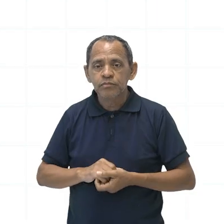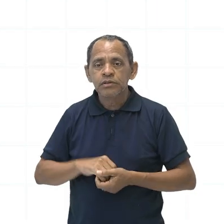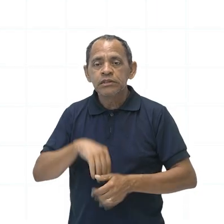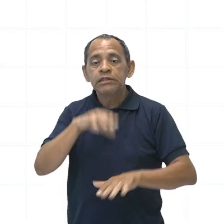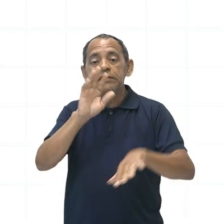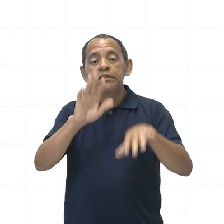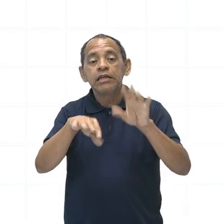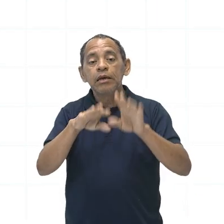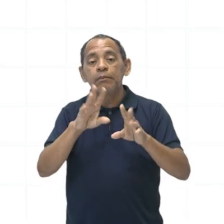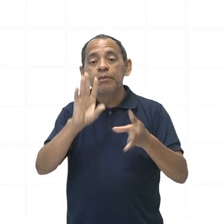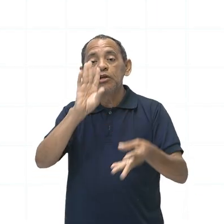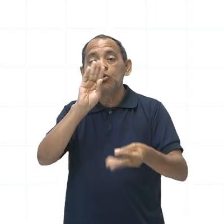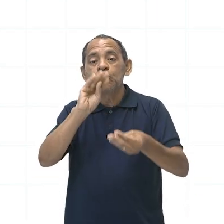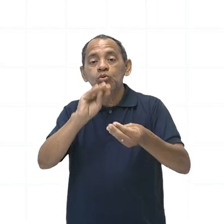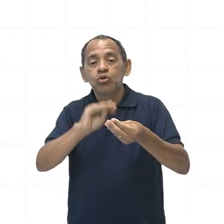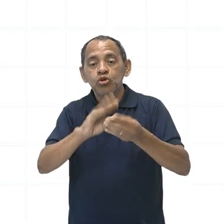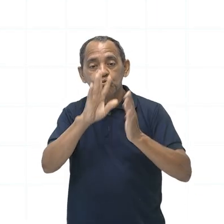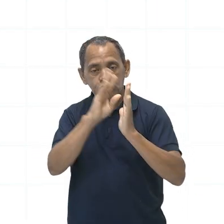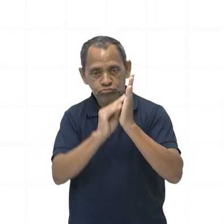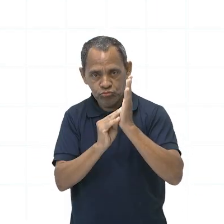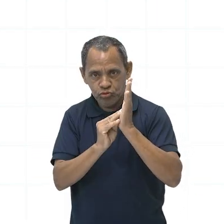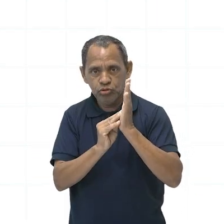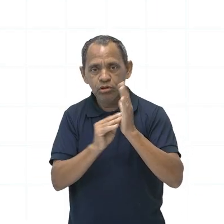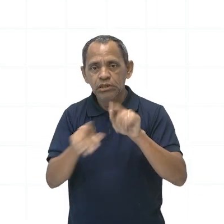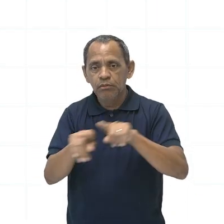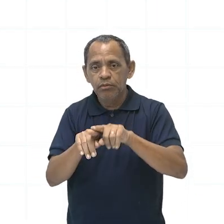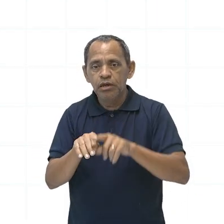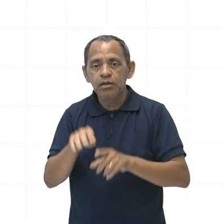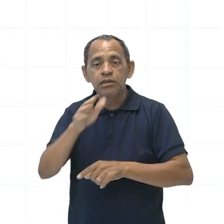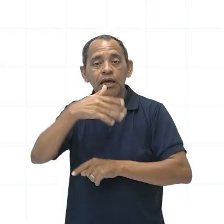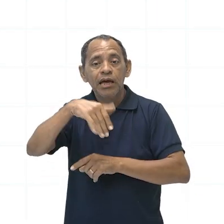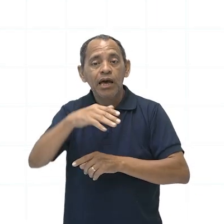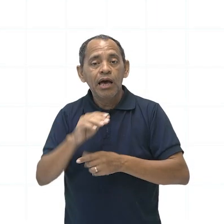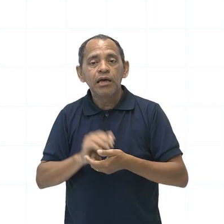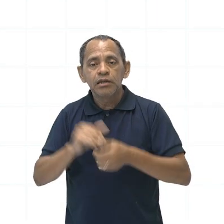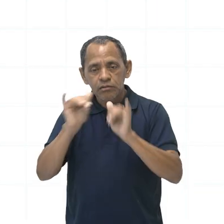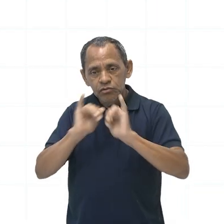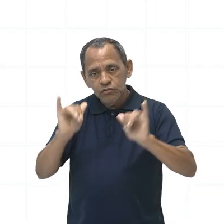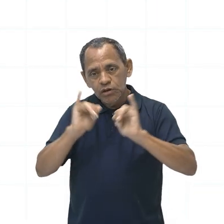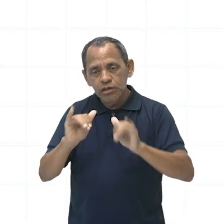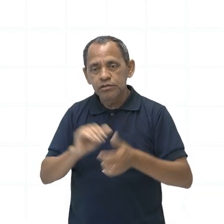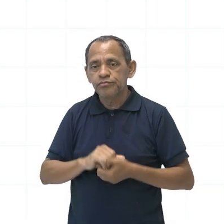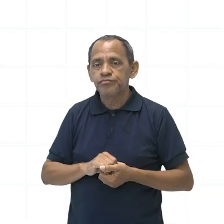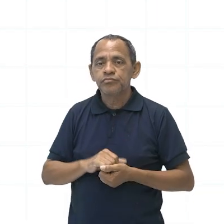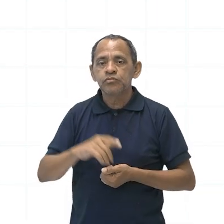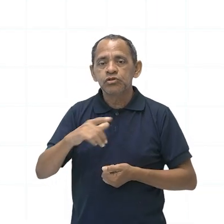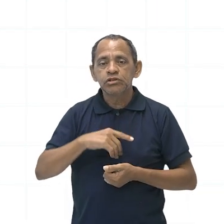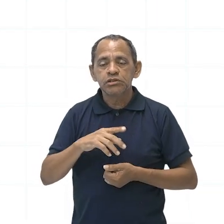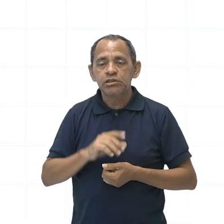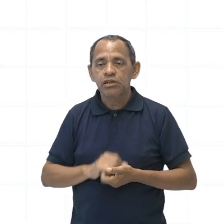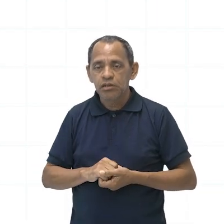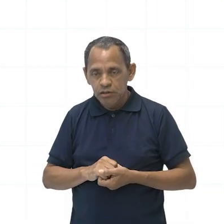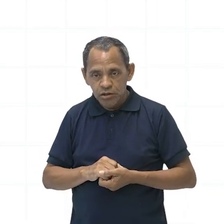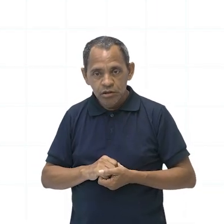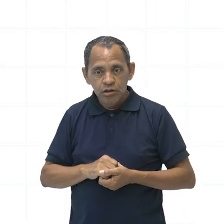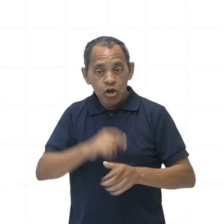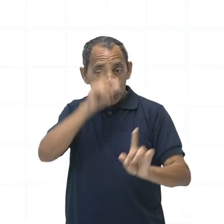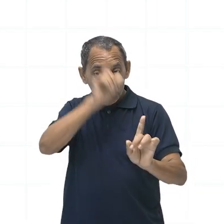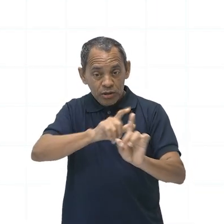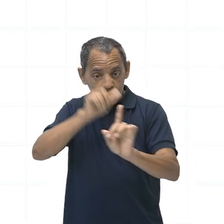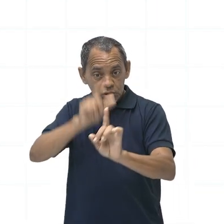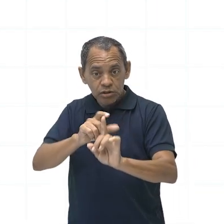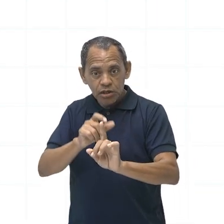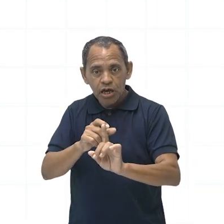conteúdo, do ambiente em que ela circula e assim por diante. Tem um número reduzido de personagens, tanto